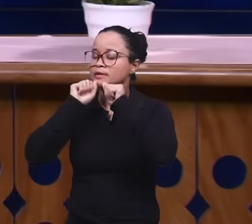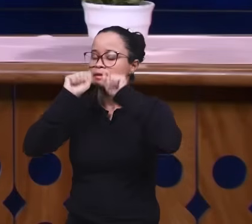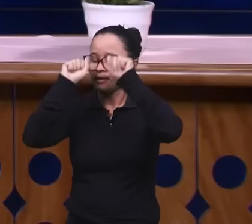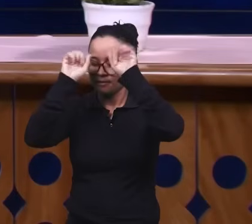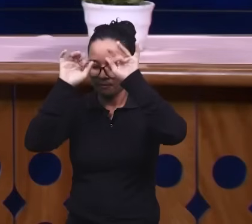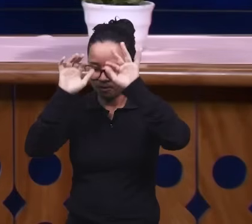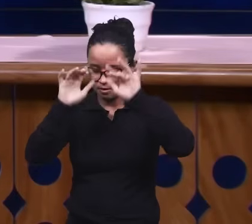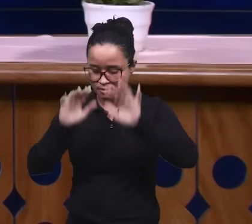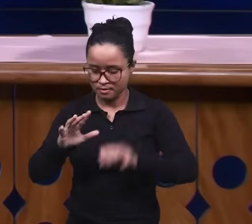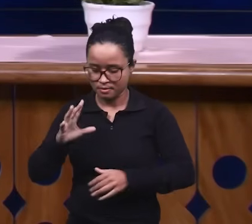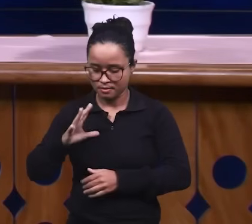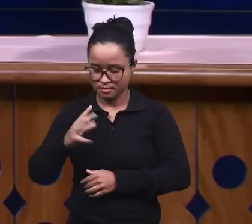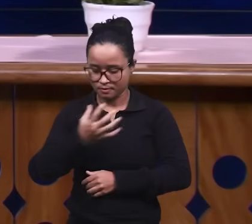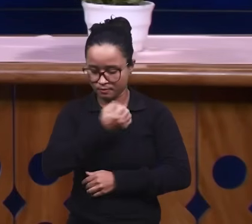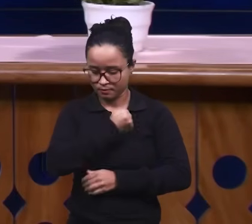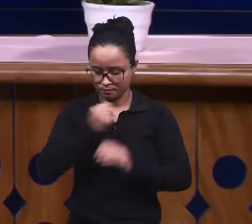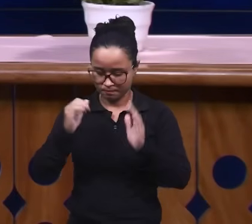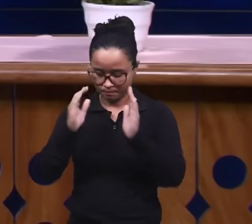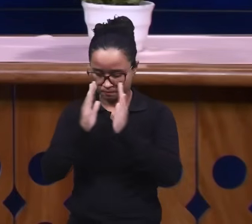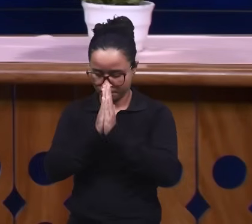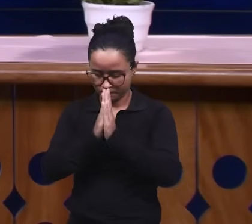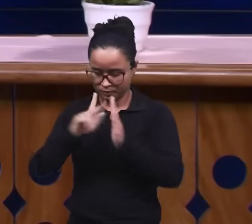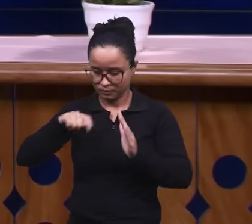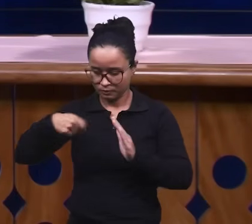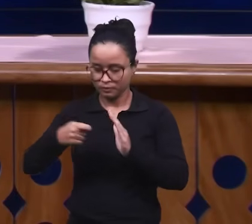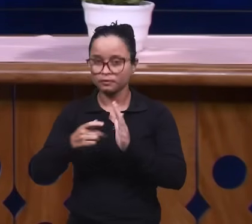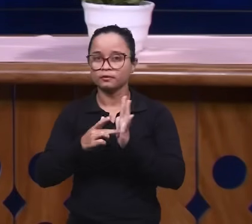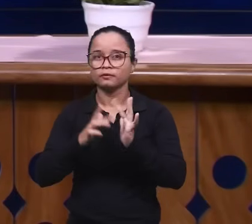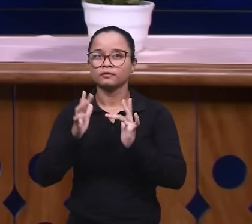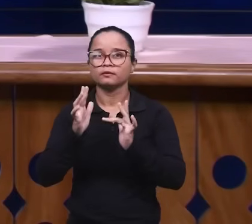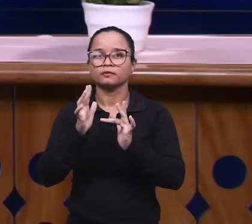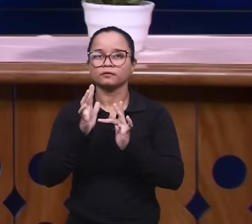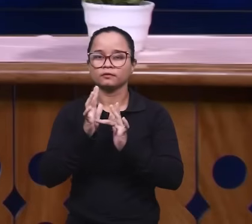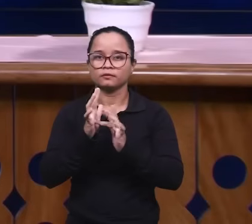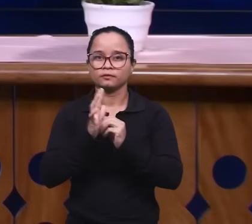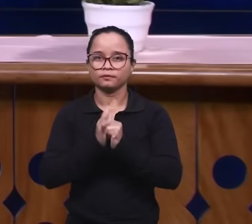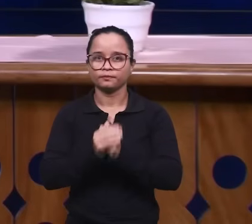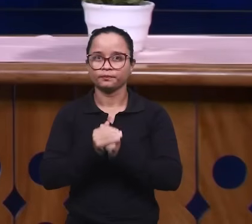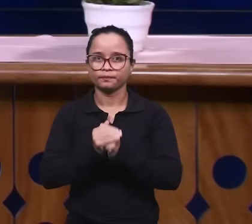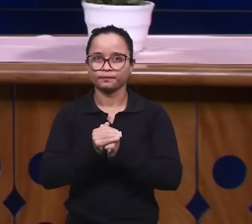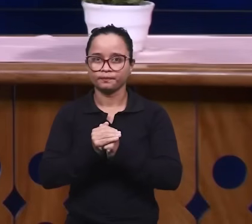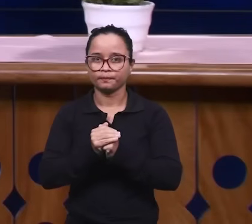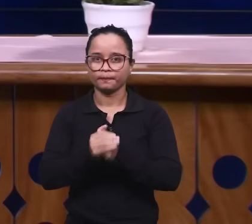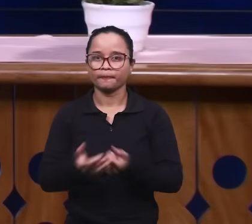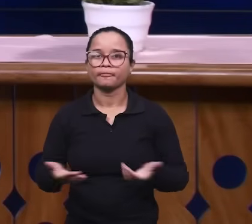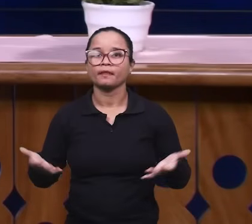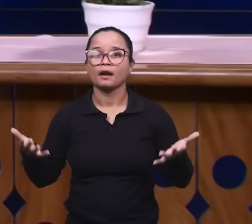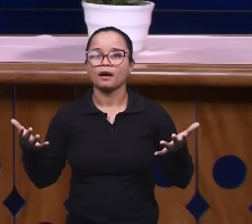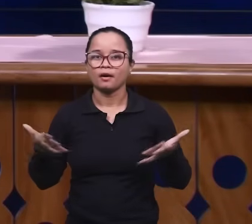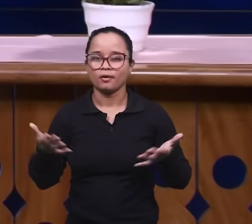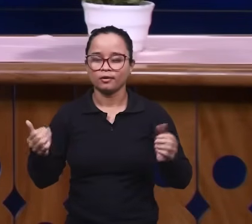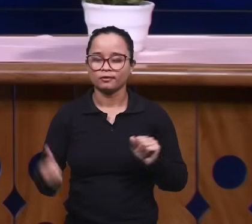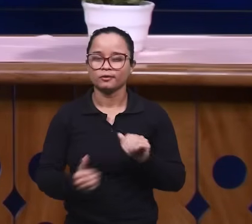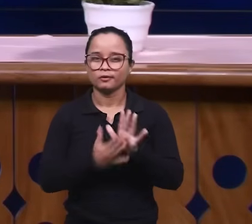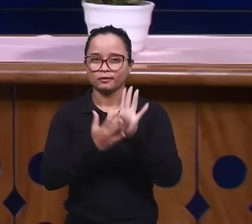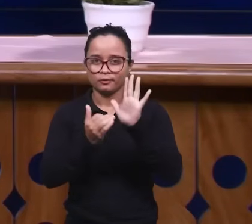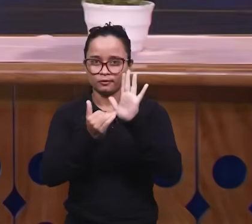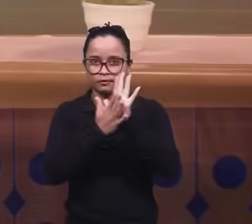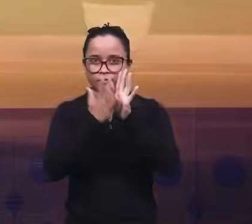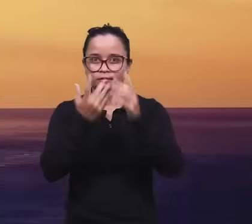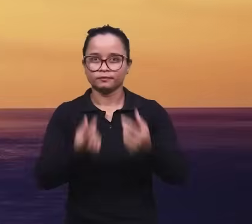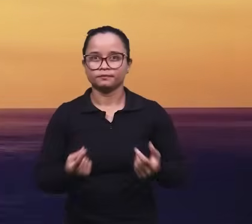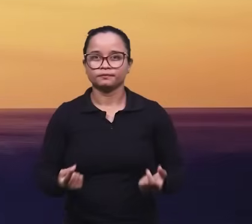bênçãos e da salvação. Oramos em nome de Jesus. Amém. Estaremos cantando um louvor de